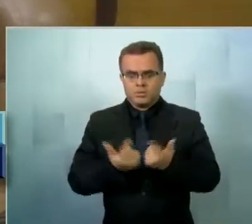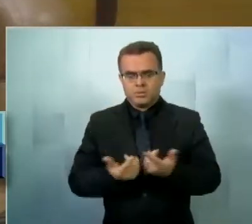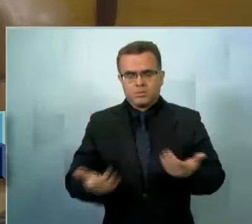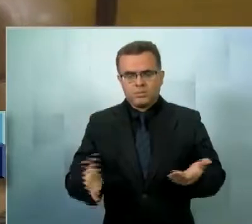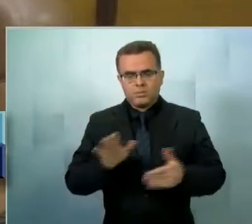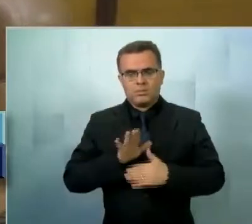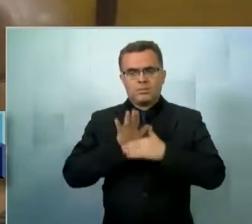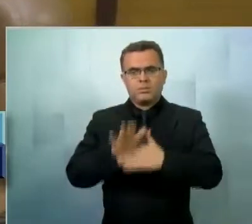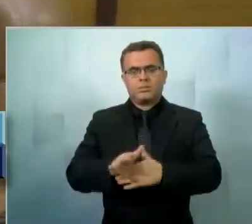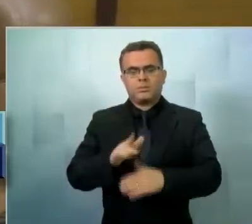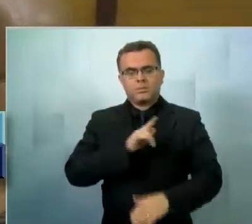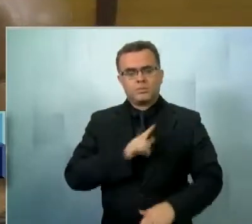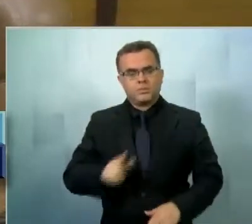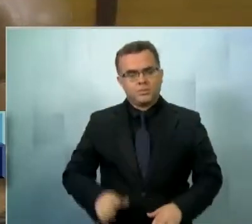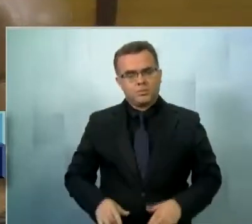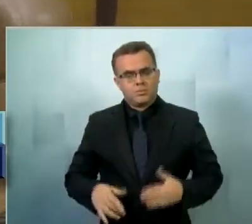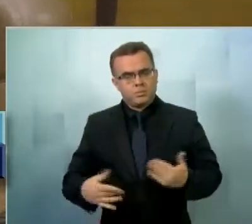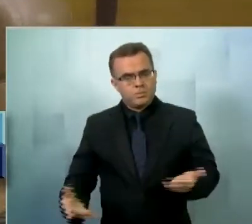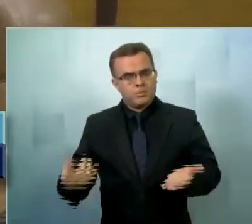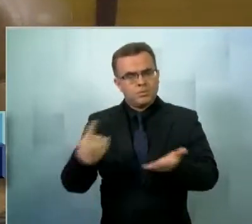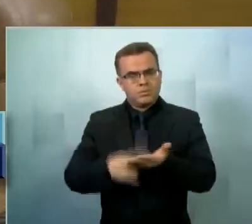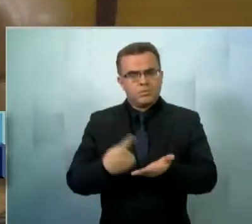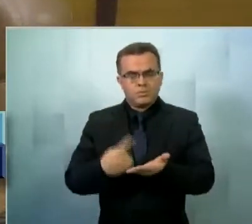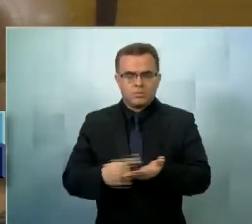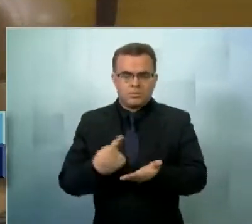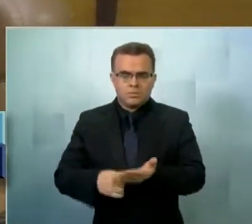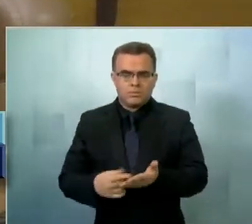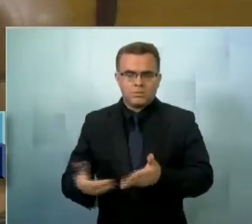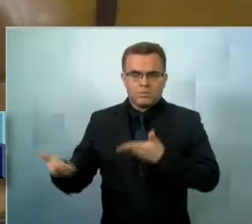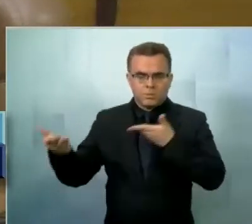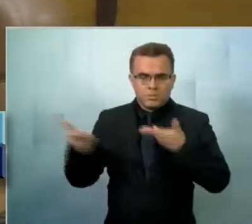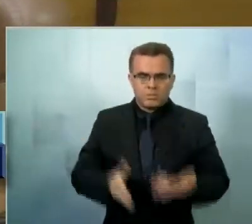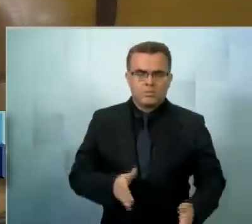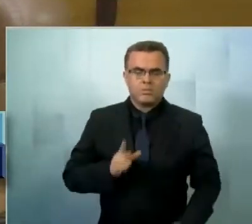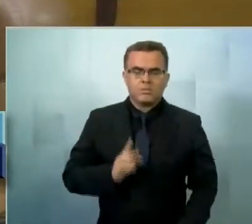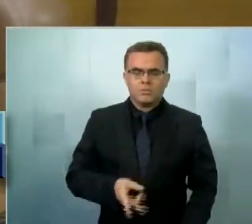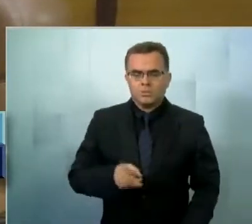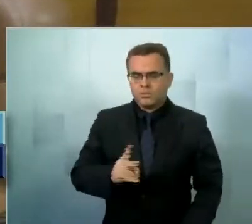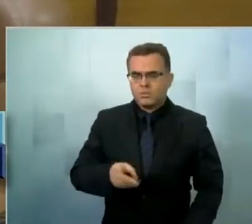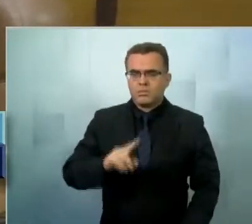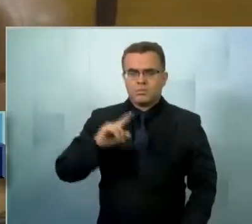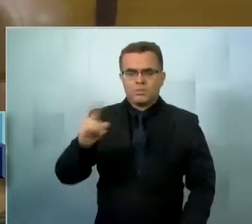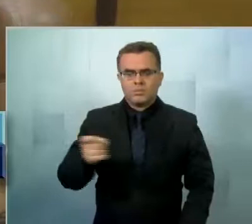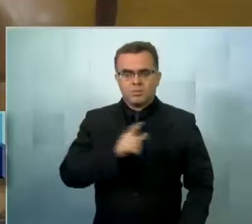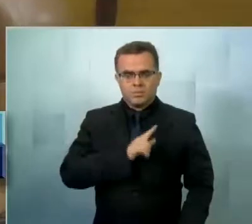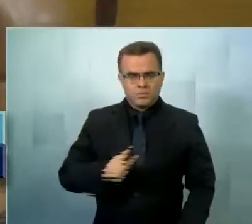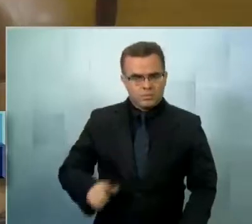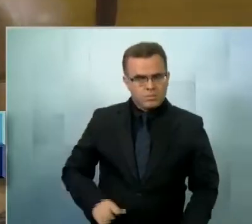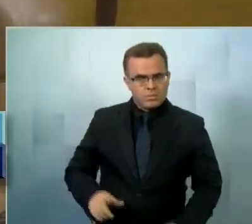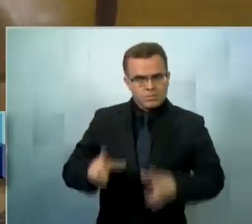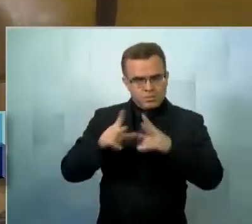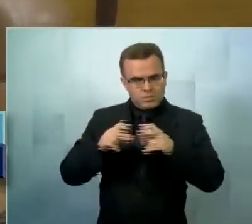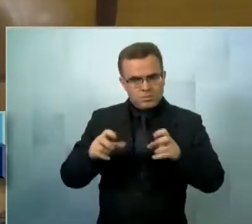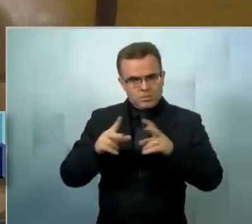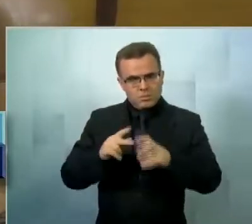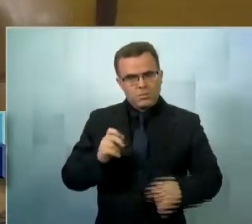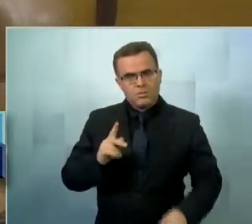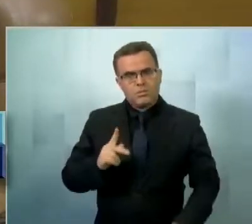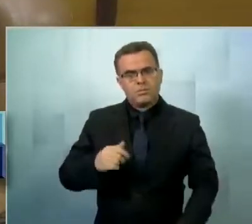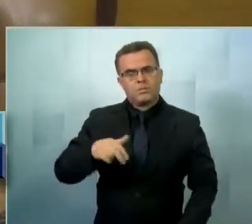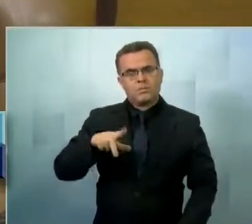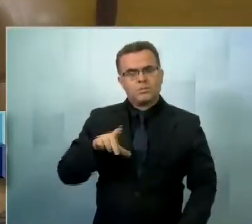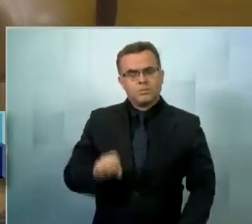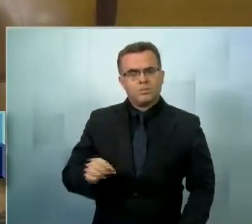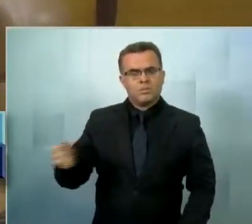o governo, foi formada. Nem o convite que nós propusemos ao ex-governador de Santa Catarina, Paulo Artunk,